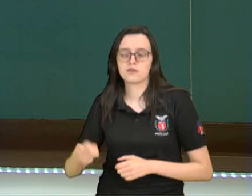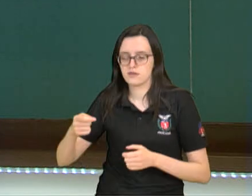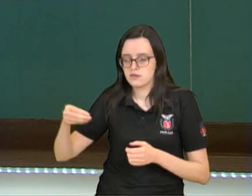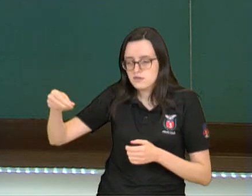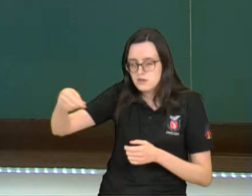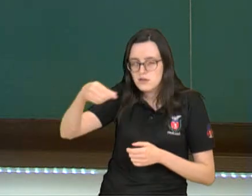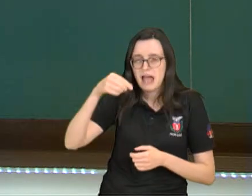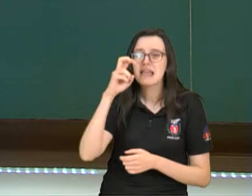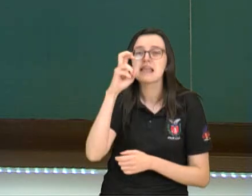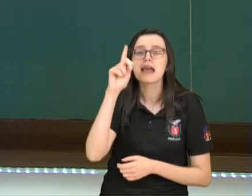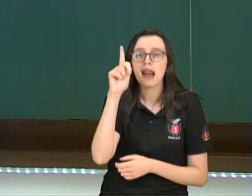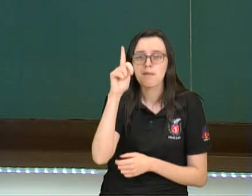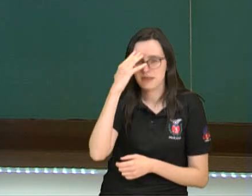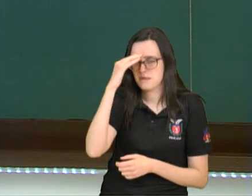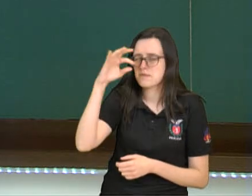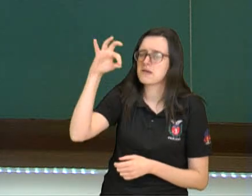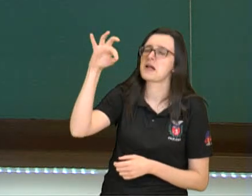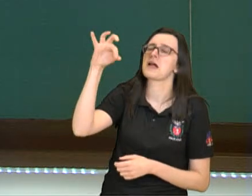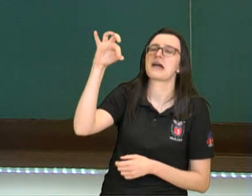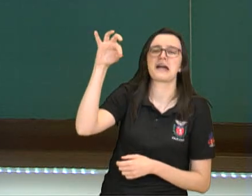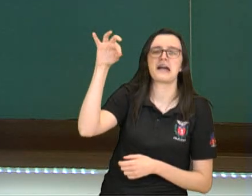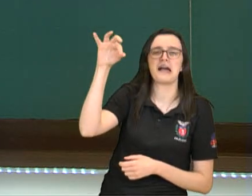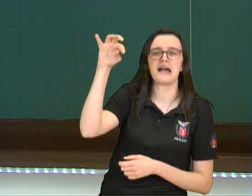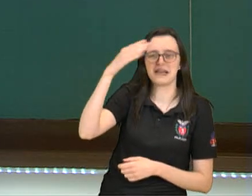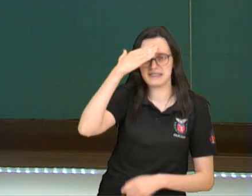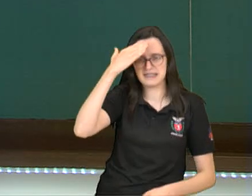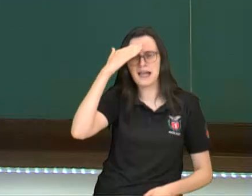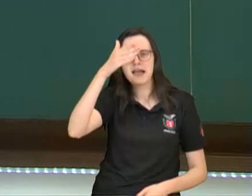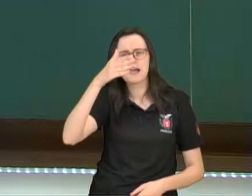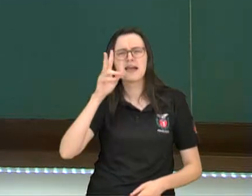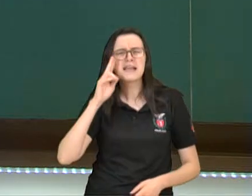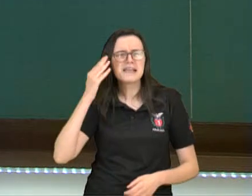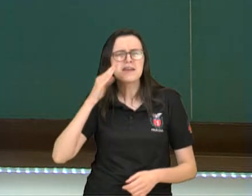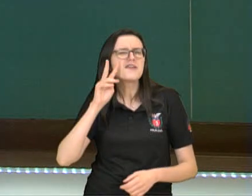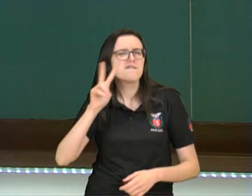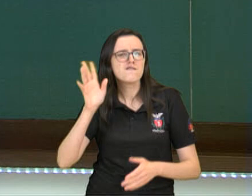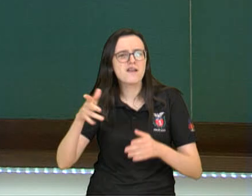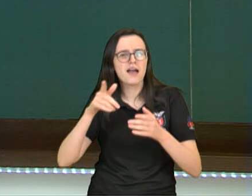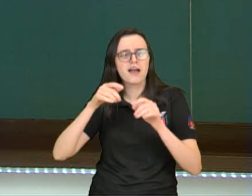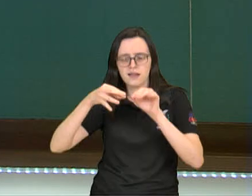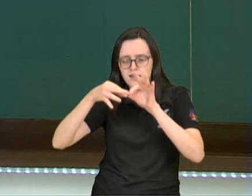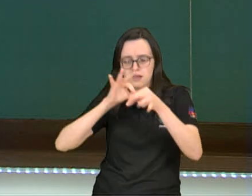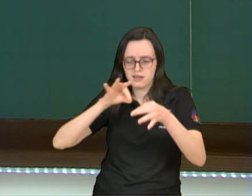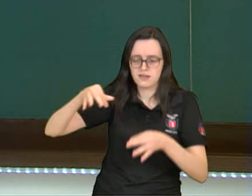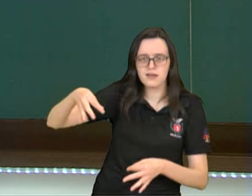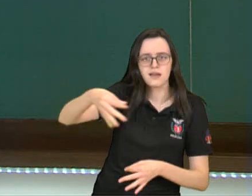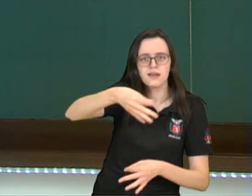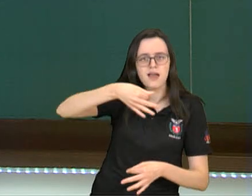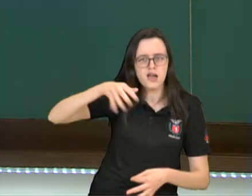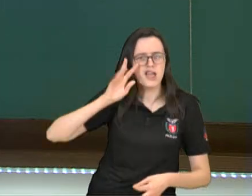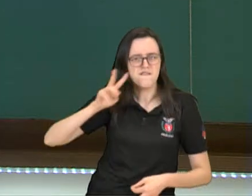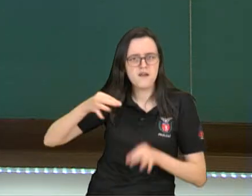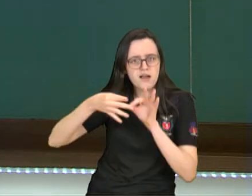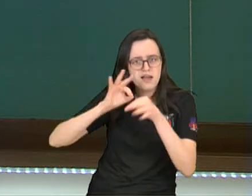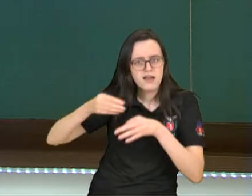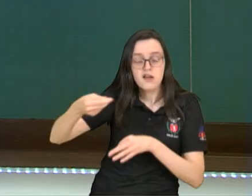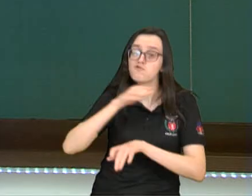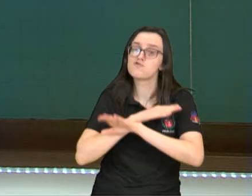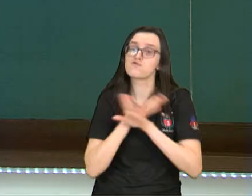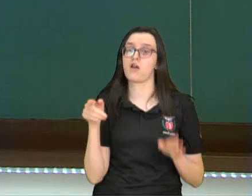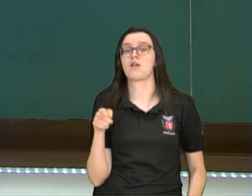de sal. Eu acho que 5 gramas é aquele pacote bem pequenininho que às vezes tem em restaurante.